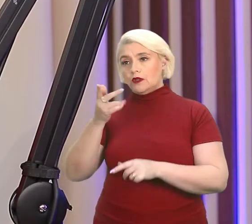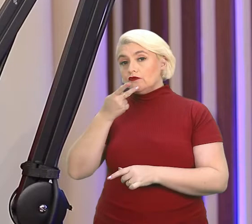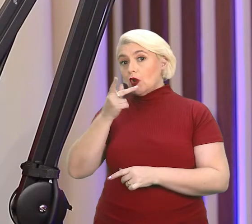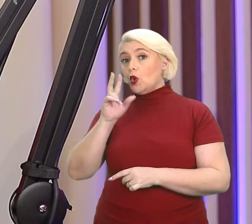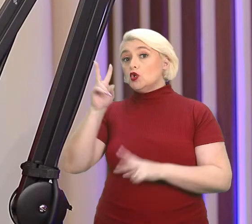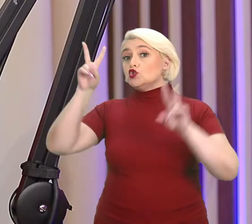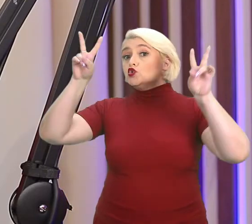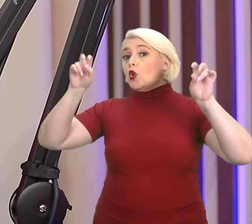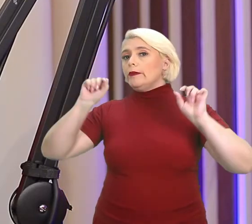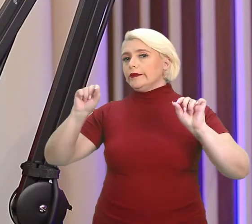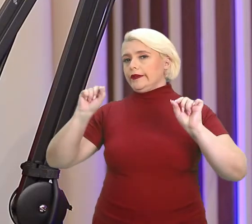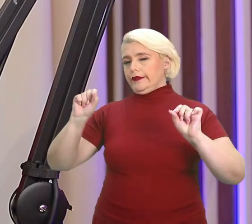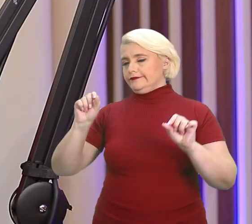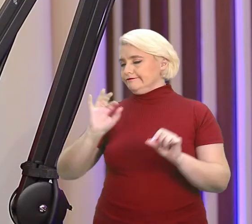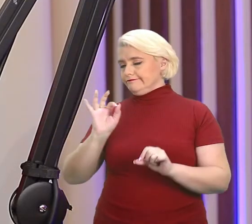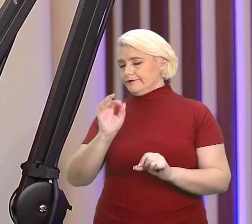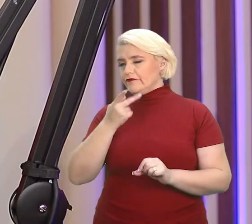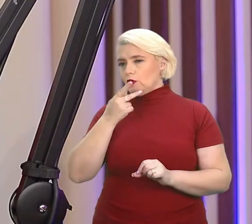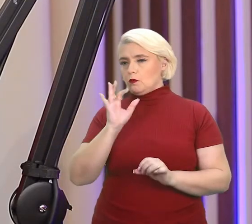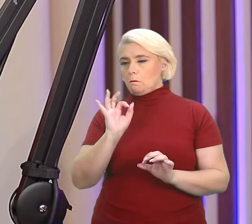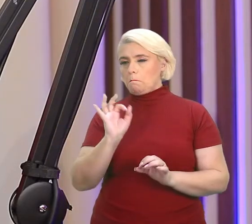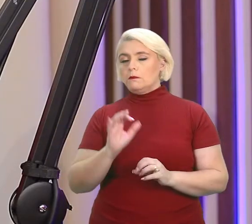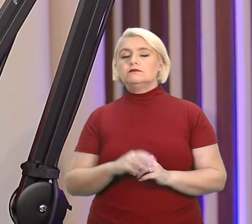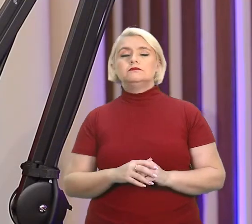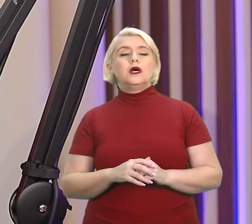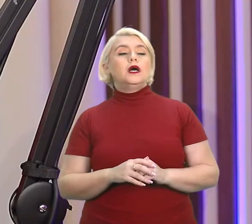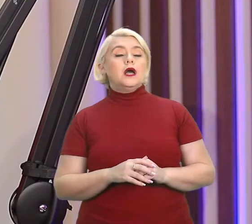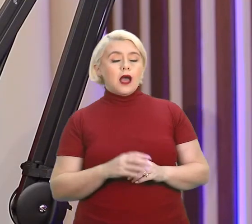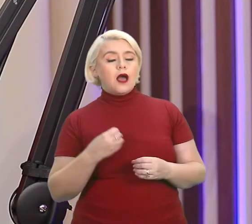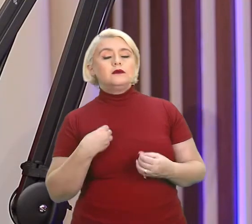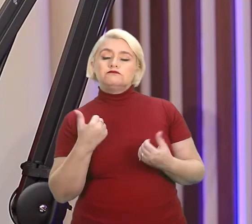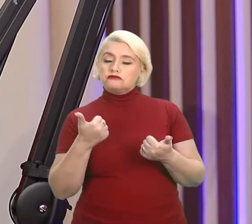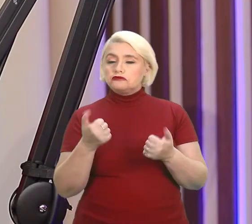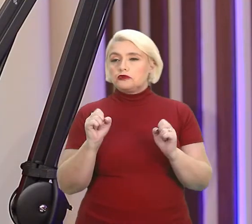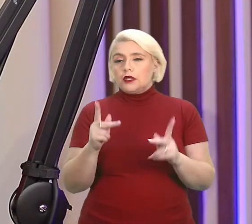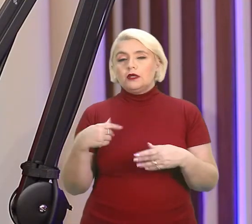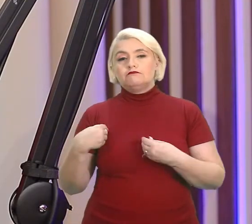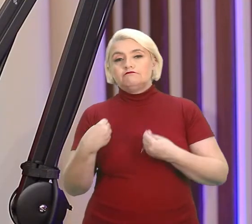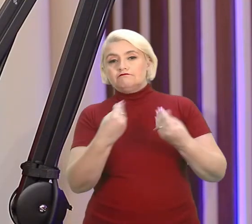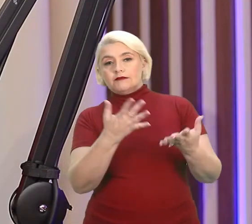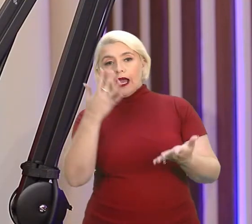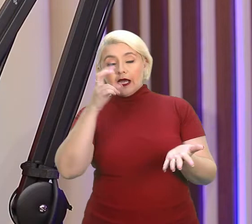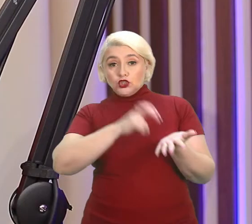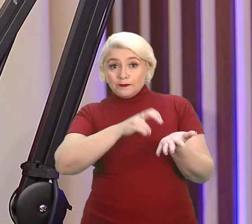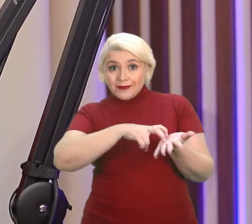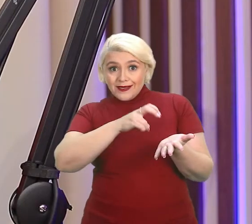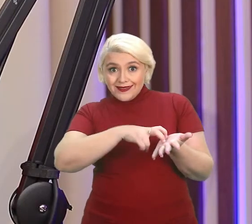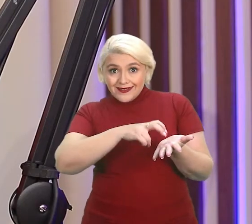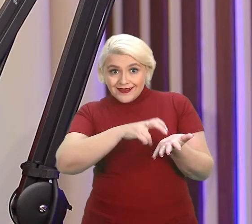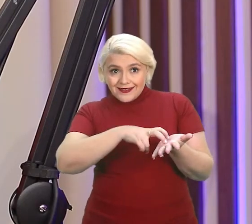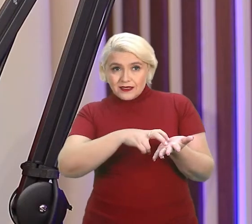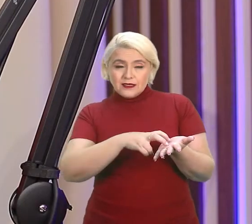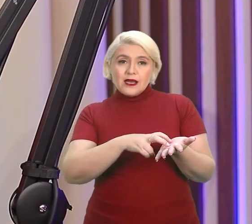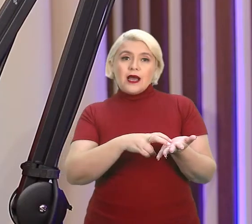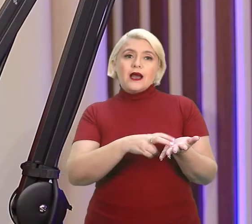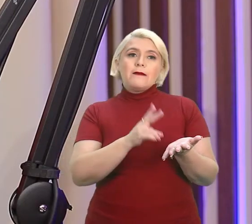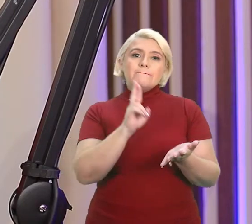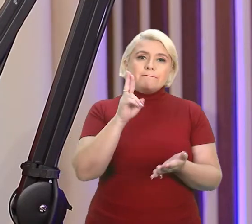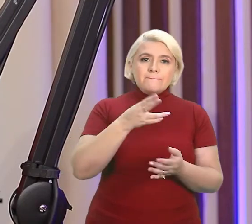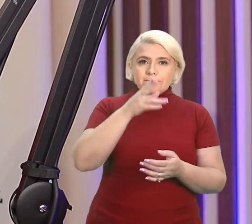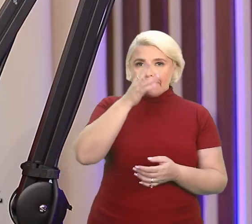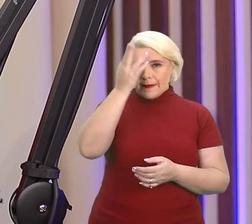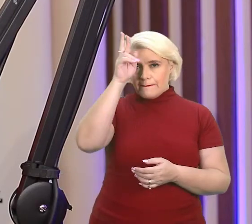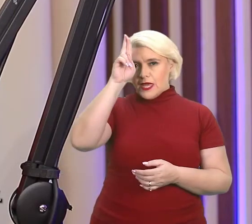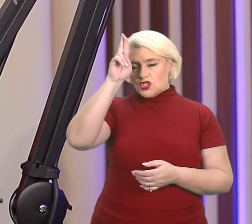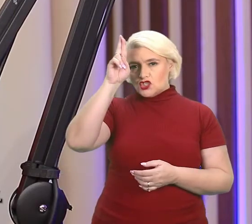que era. E aí eu falei, tá bom. Aí ele passou o telefone de manhã, no meio-dia mais ou menos,